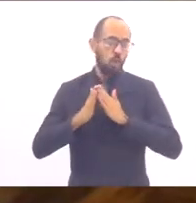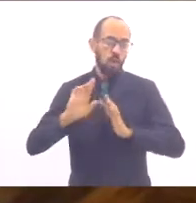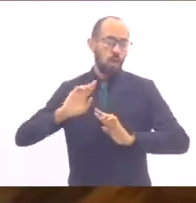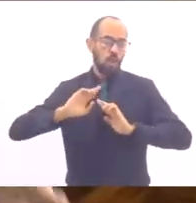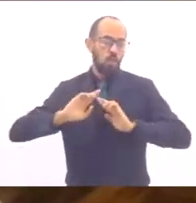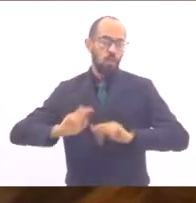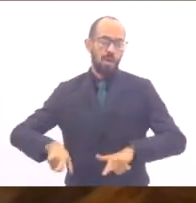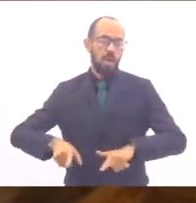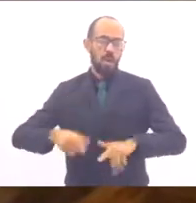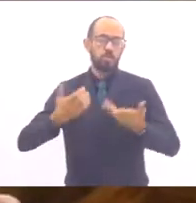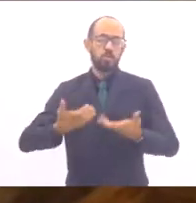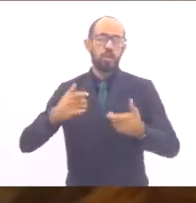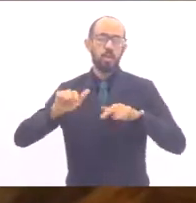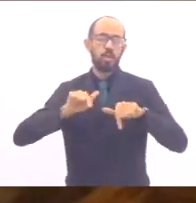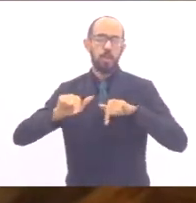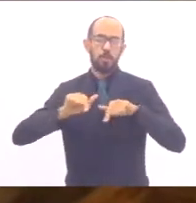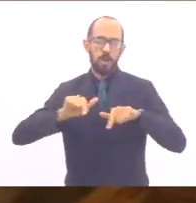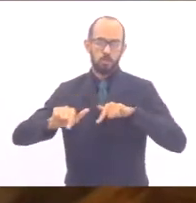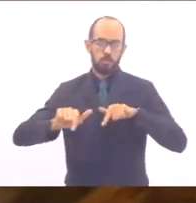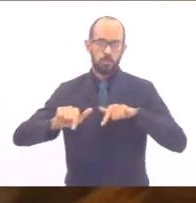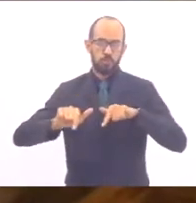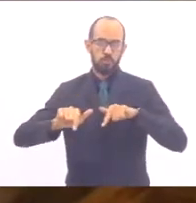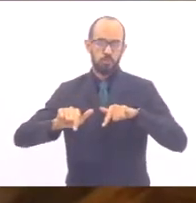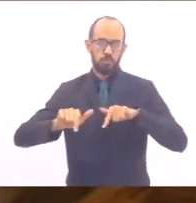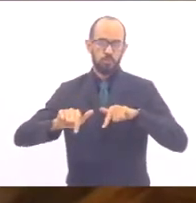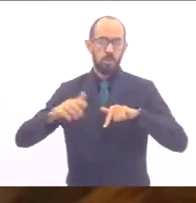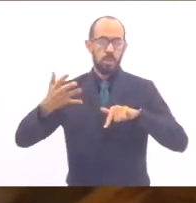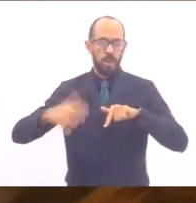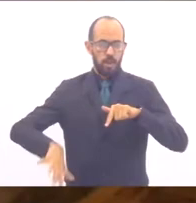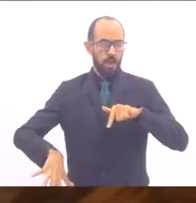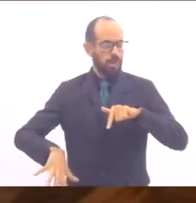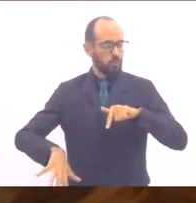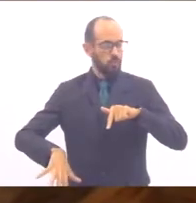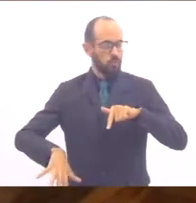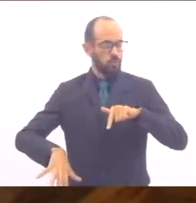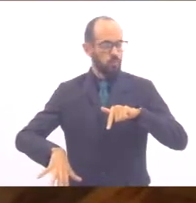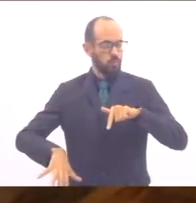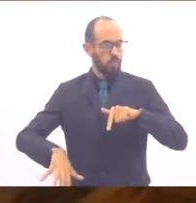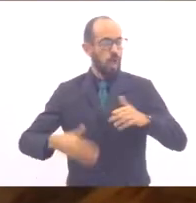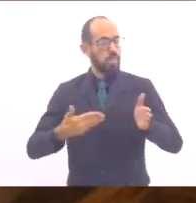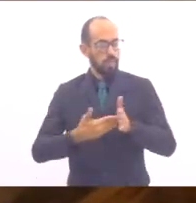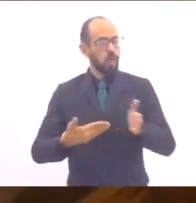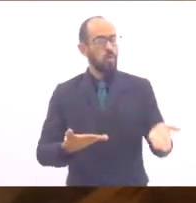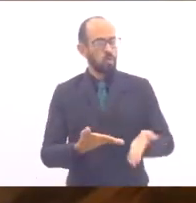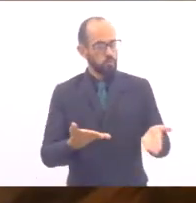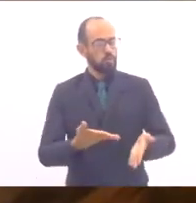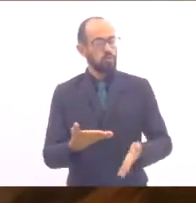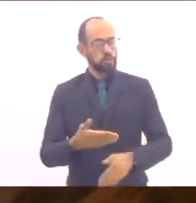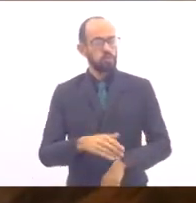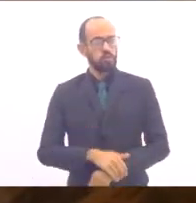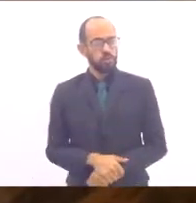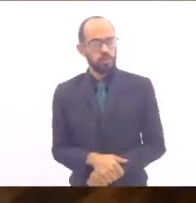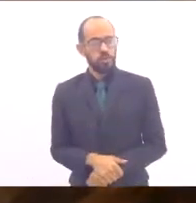querendo trabalho. E esse trabalho é negado. Então, por isso, nós estamos